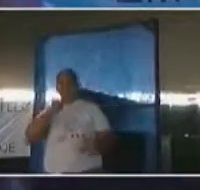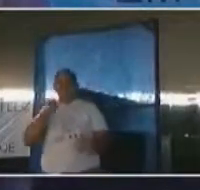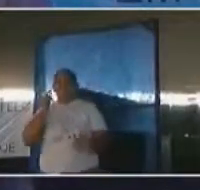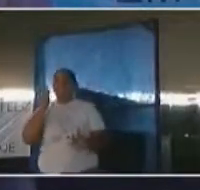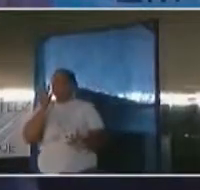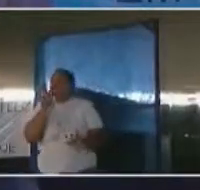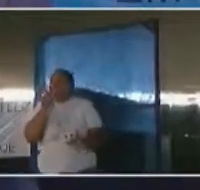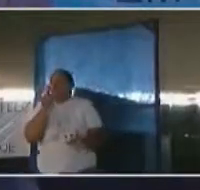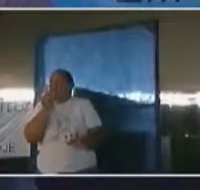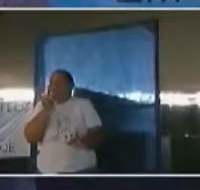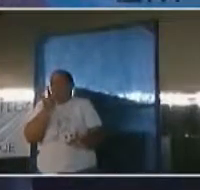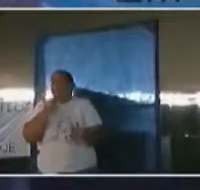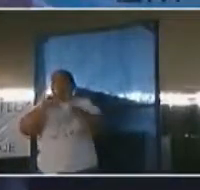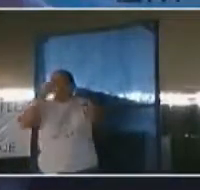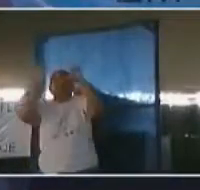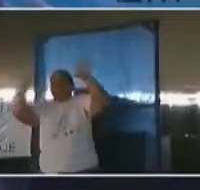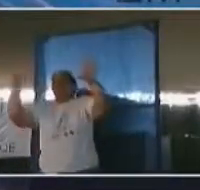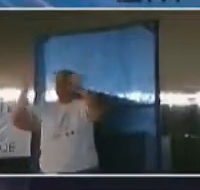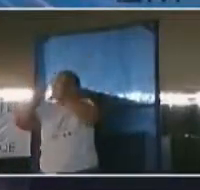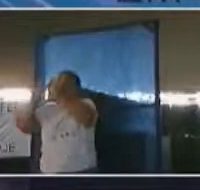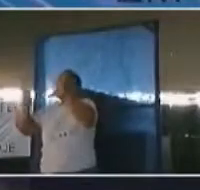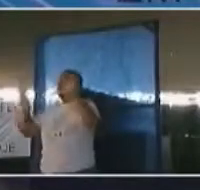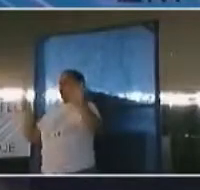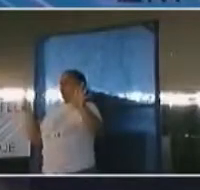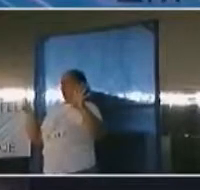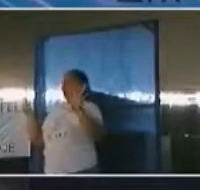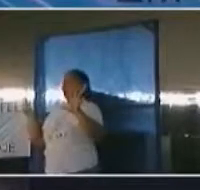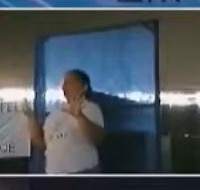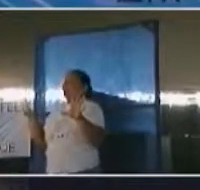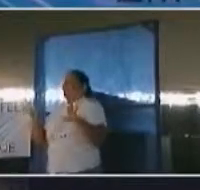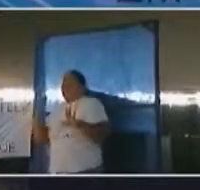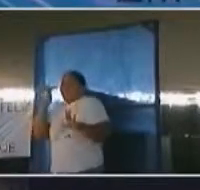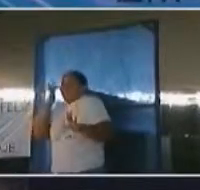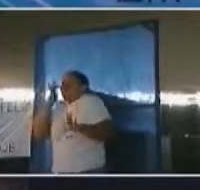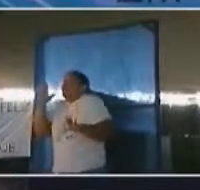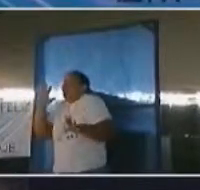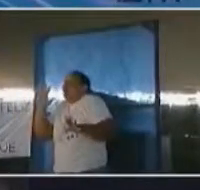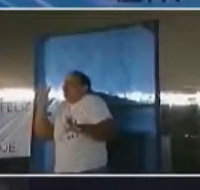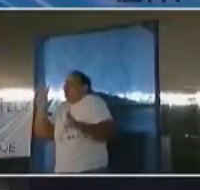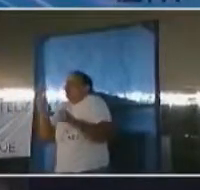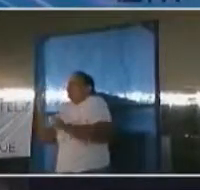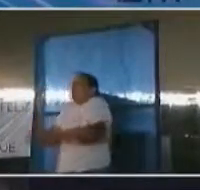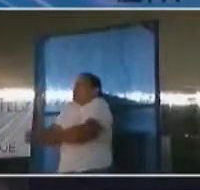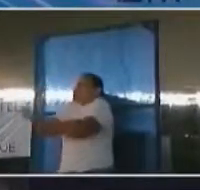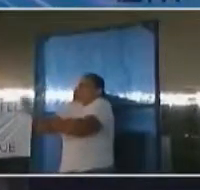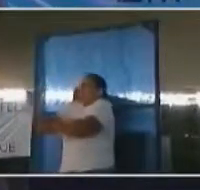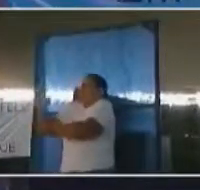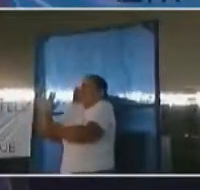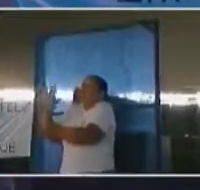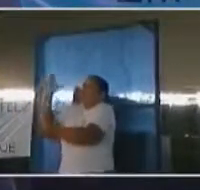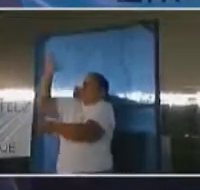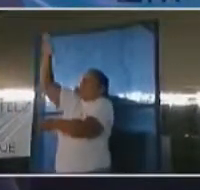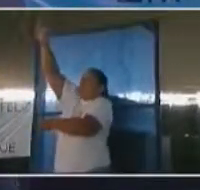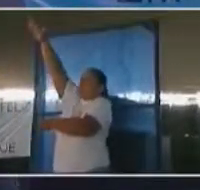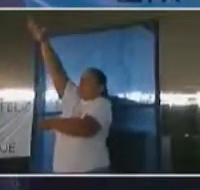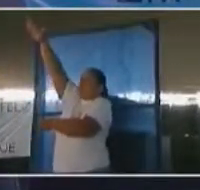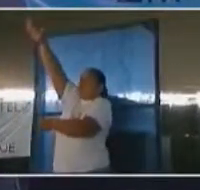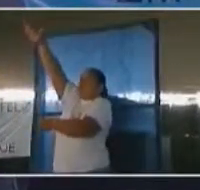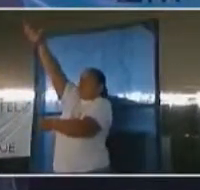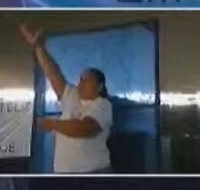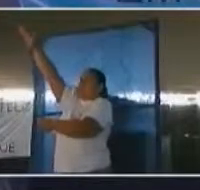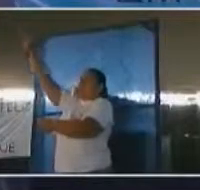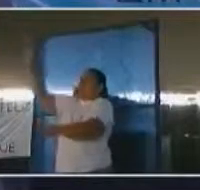que ela iria voar. Na verdade, as mais feinhas eram as que mais voavam.